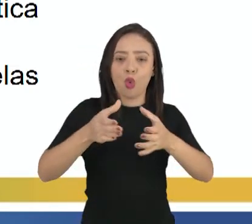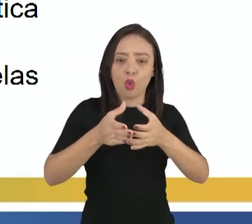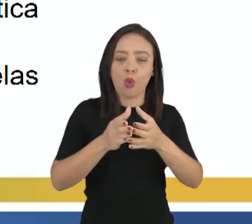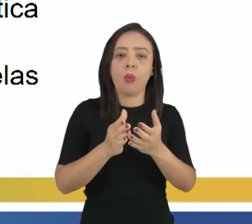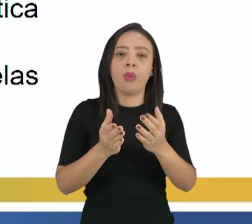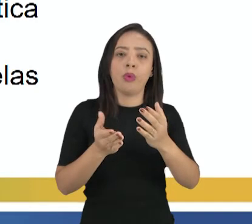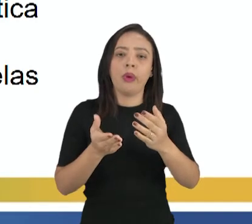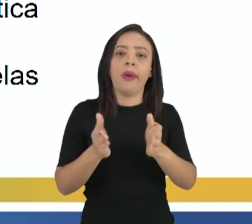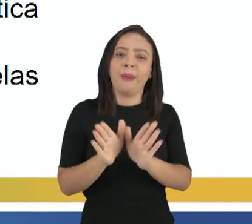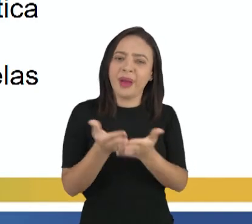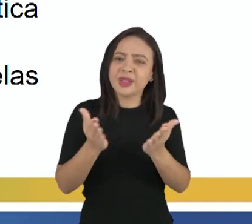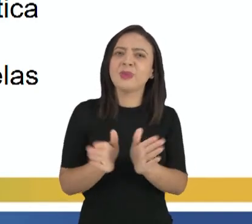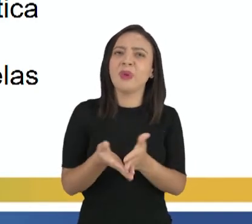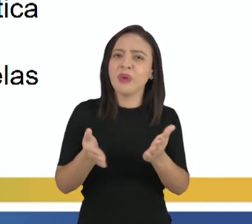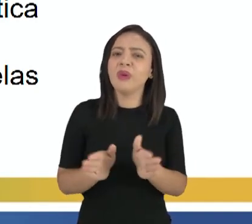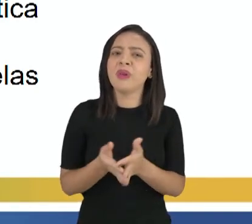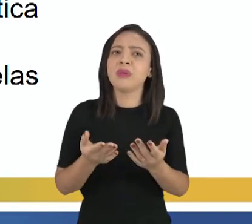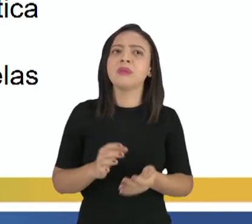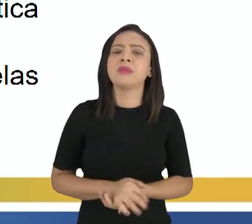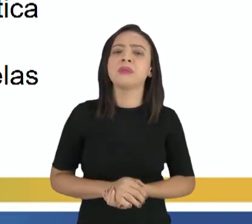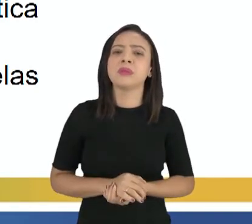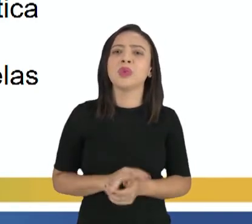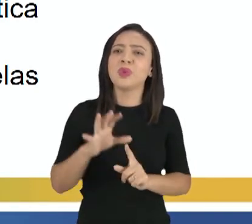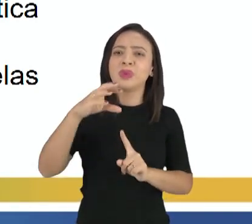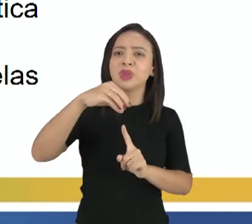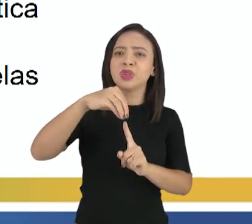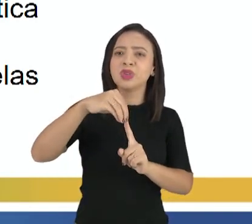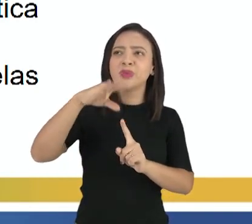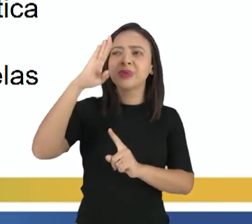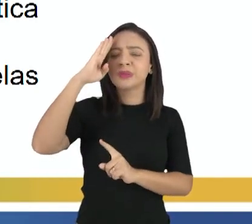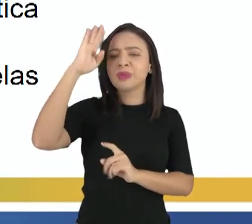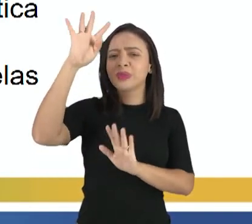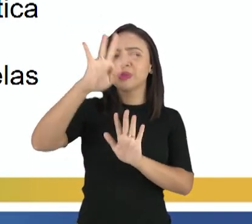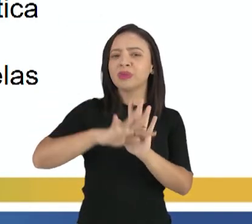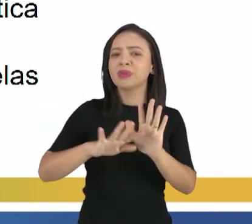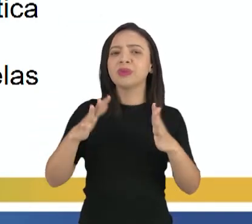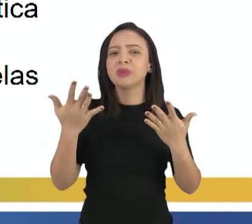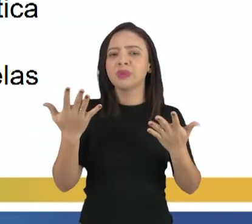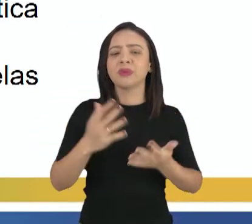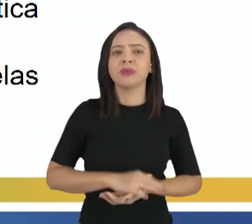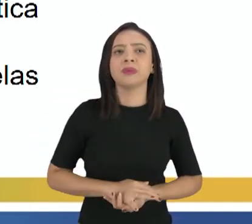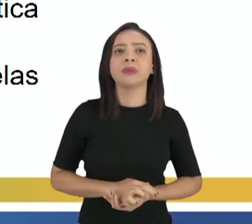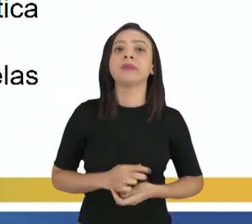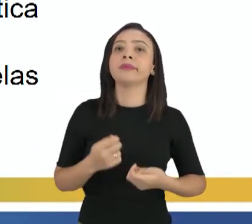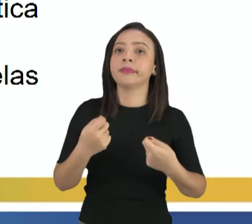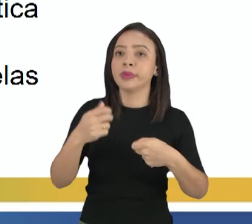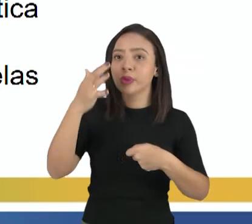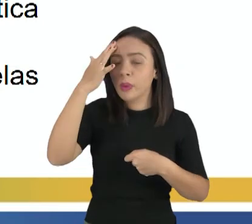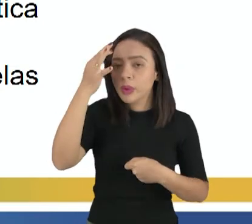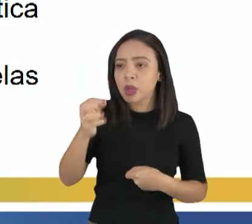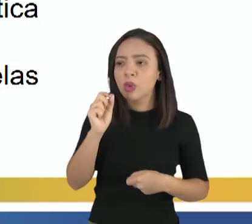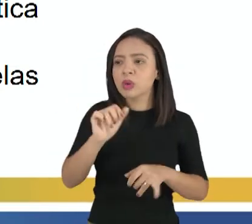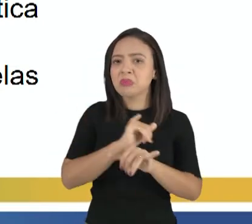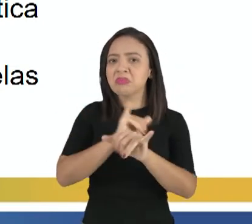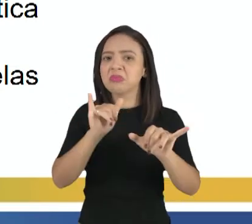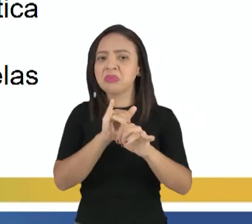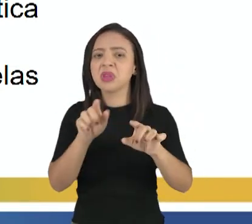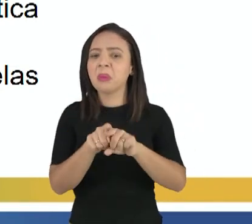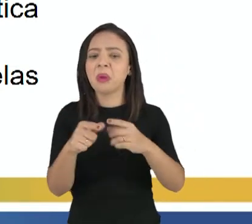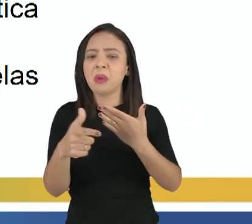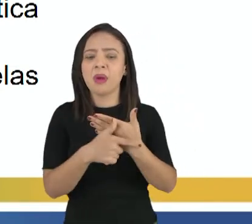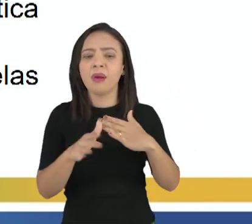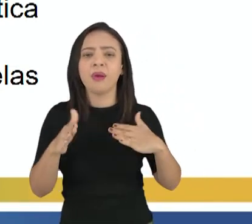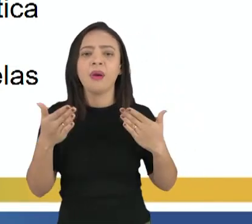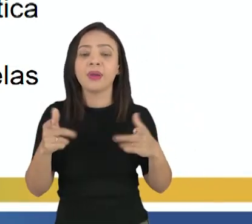desfavorecidas. Qual o objetivo básico desse texto aí? Nós precisamos entender o que é propaganda, qual é a função dela